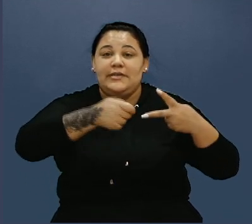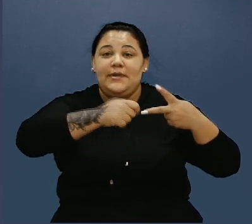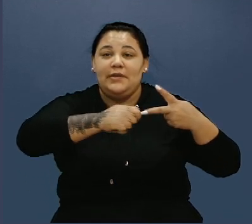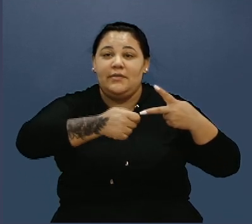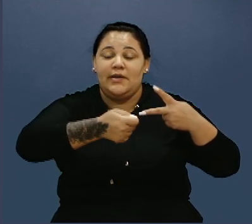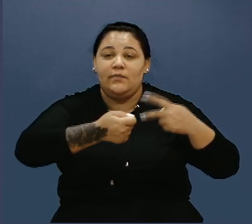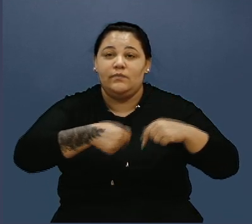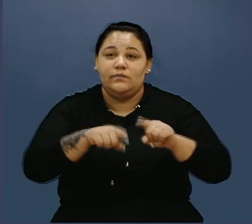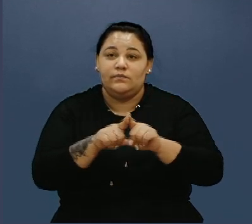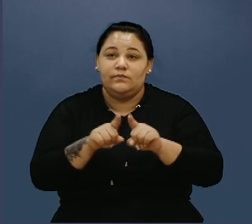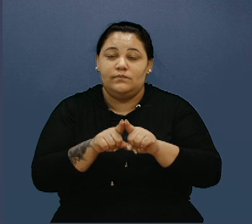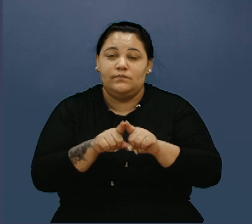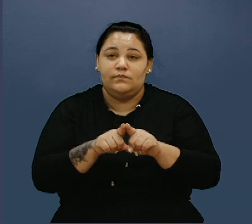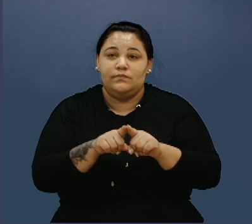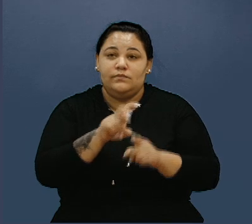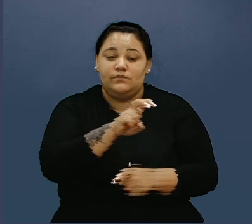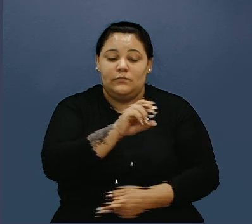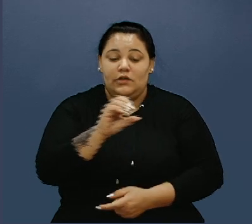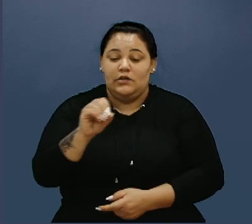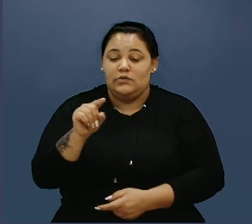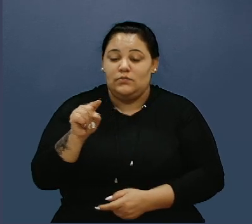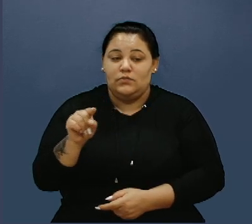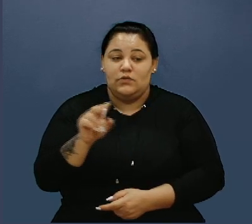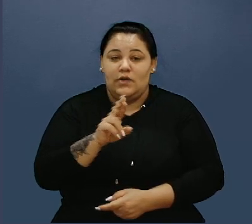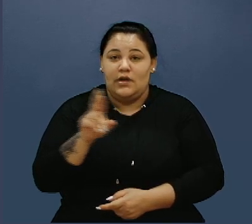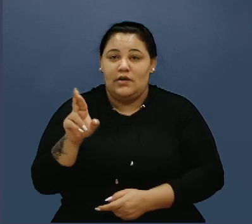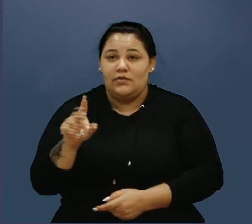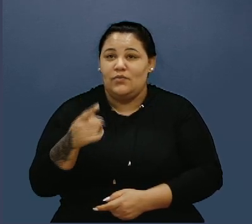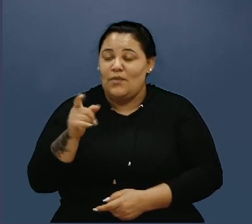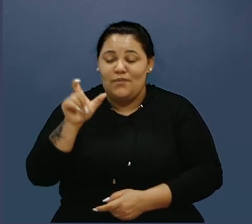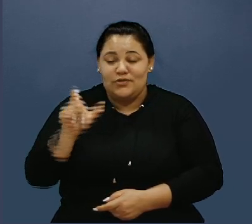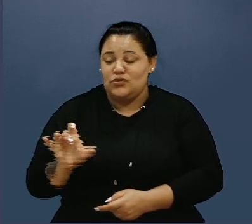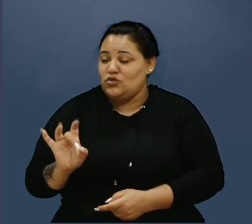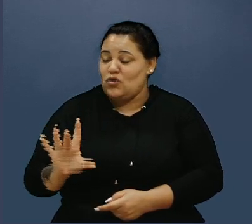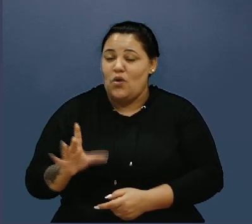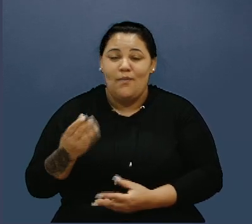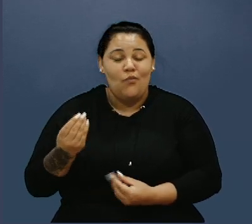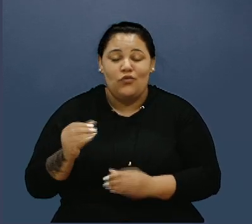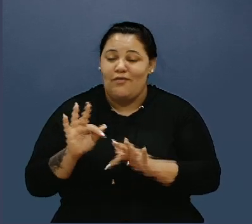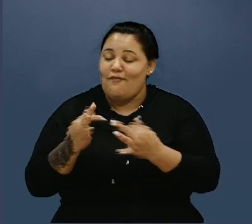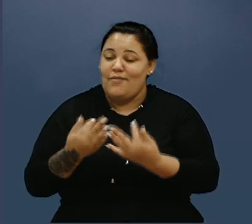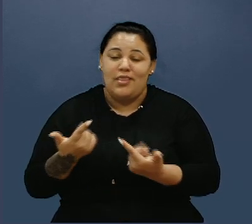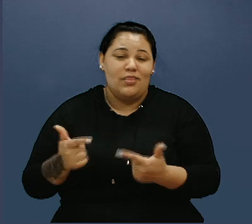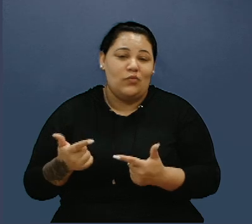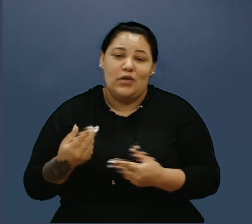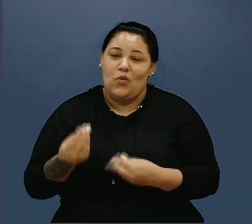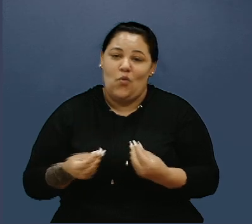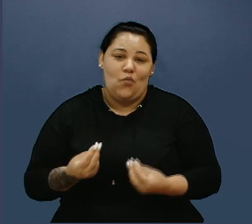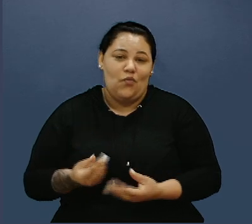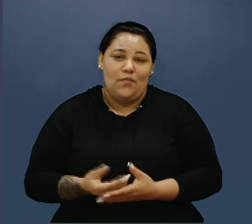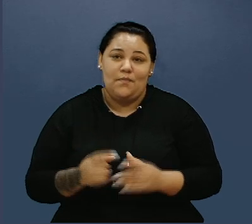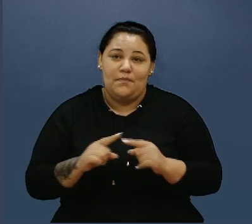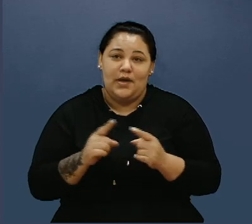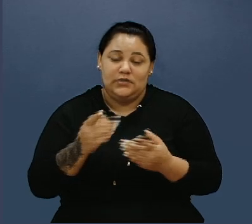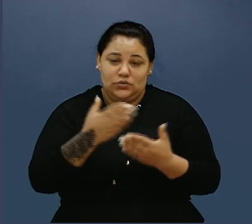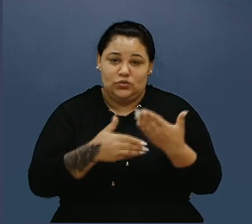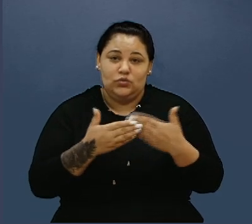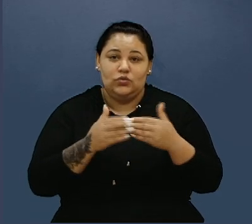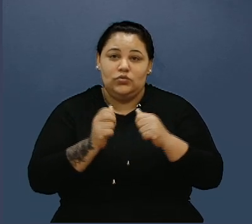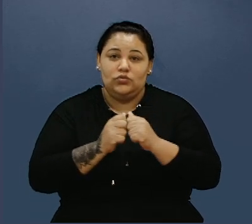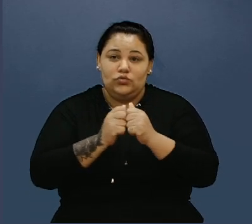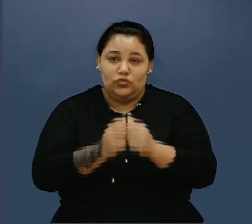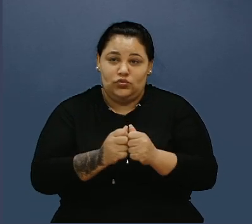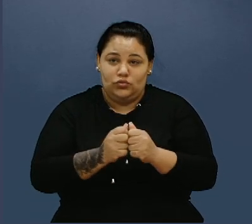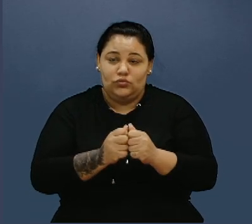muito. R$500 mil de uma pessoa só é muito e a família não tem condições. Mas quando nós todos, e